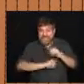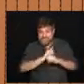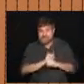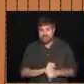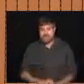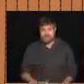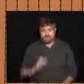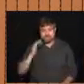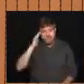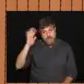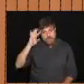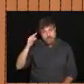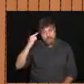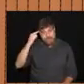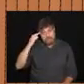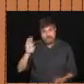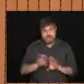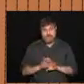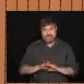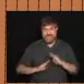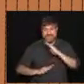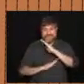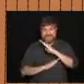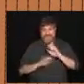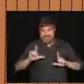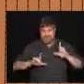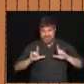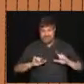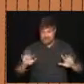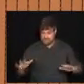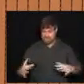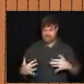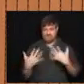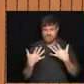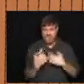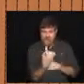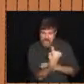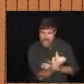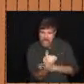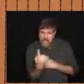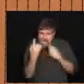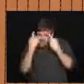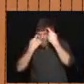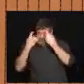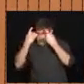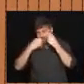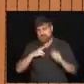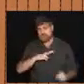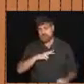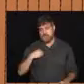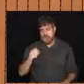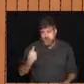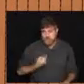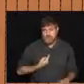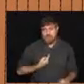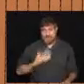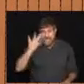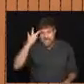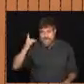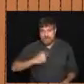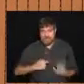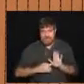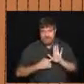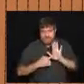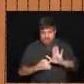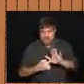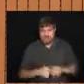nos acompanhando pela TV Câmara, também todos, cada um tem aí a sua preocupação. Nós vamos colocar amanhã no ar o